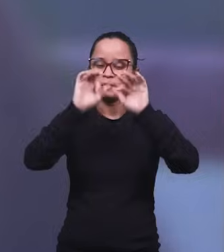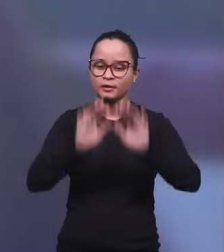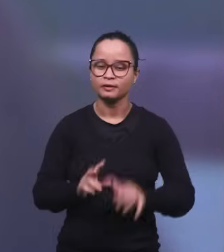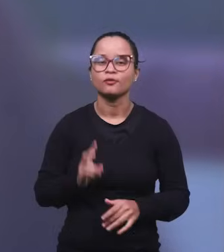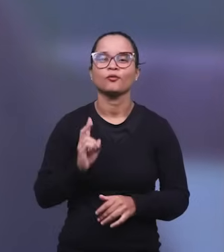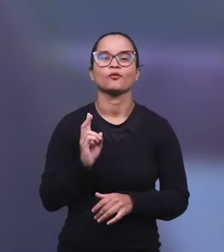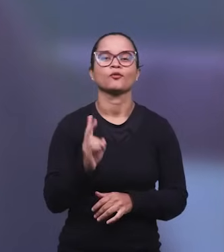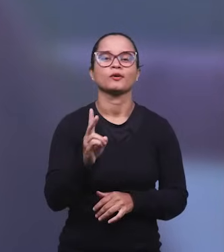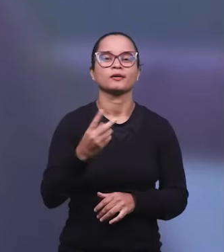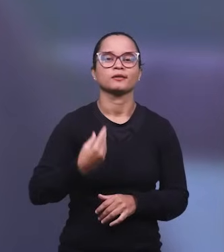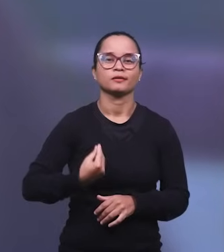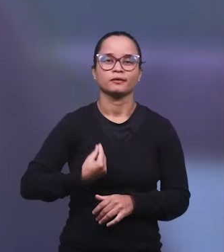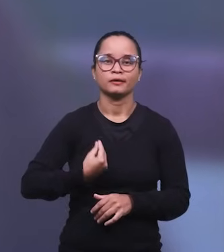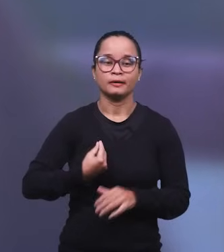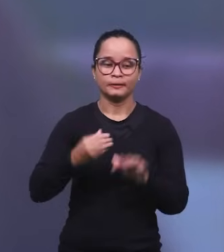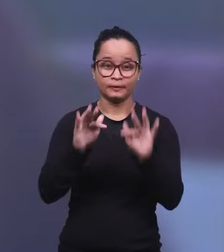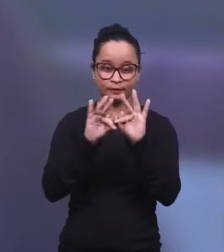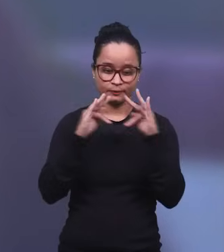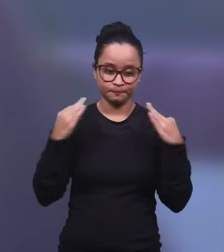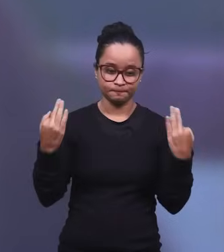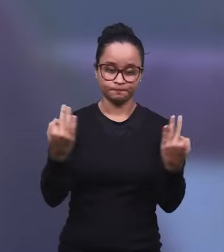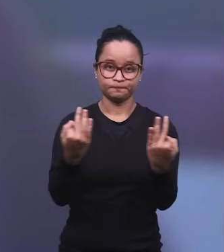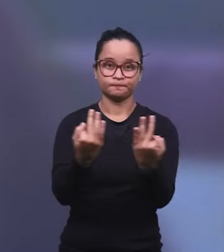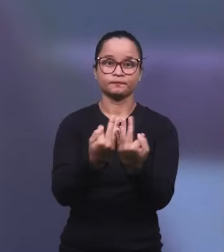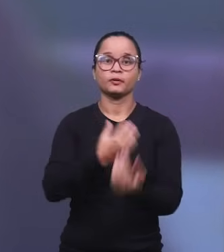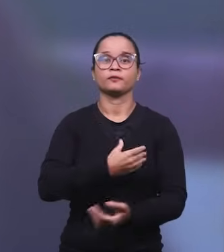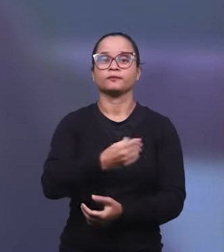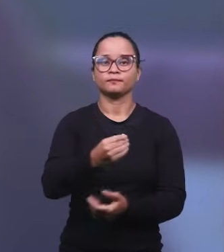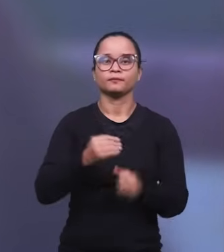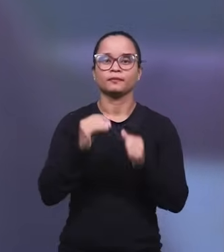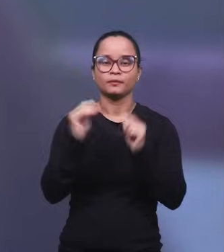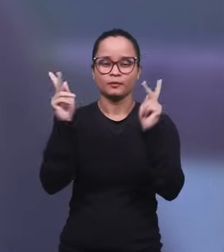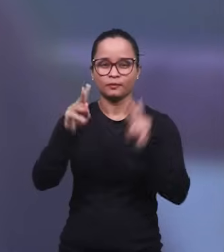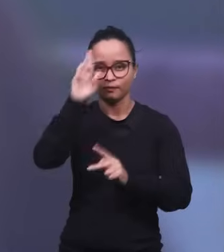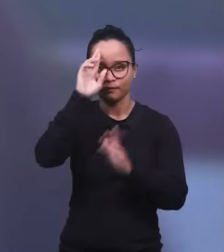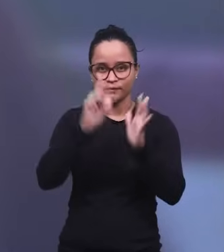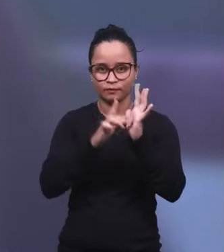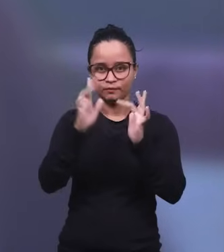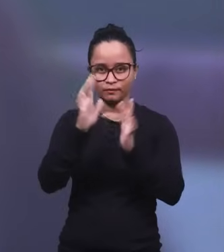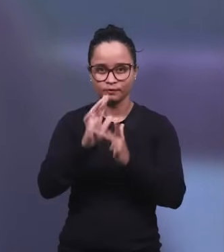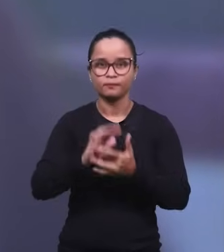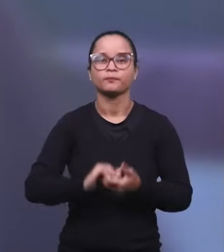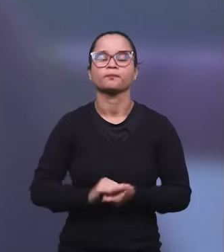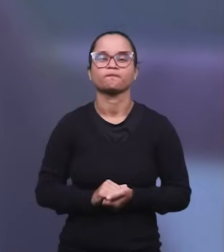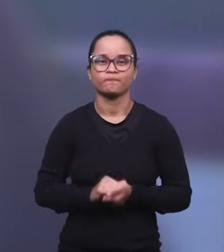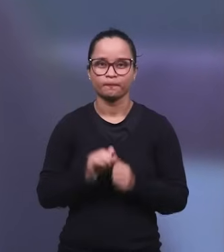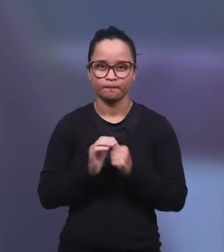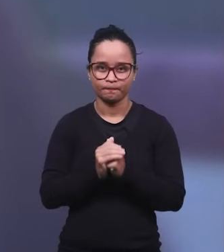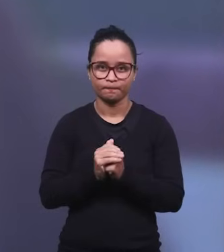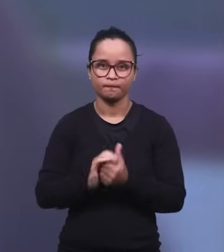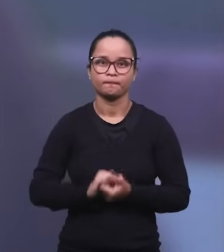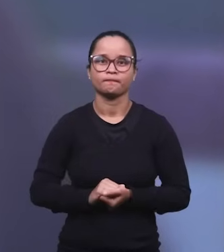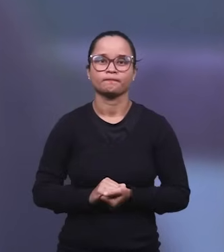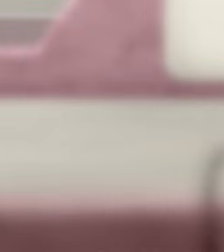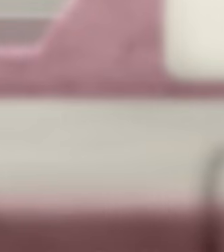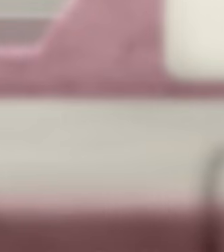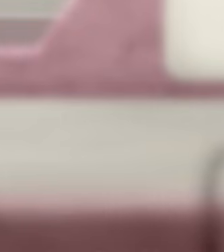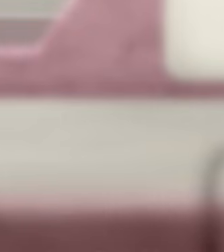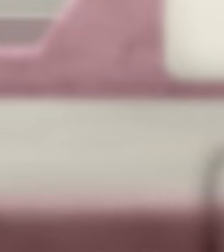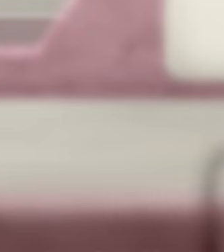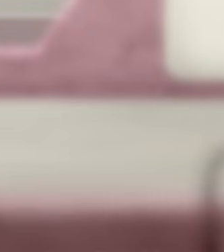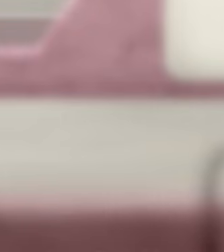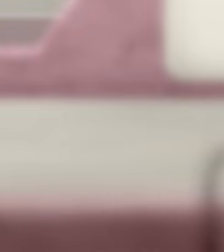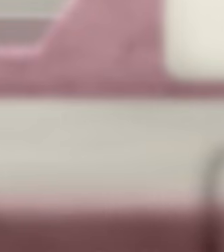permaneça abençoando grandemente a nossa casa, a nossa família e os nossos filhos. A paz do Senhor Jesus. Amém. Amém.